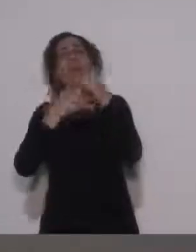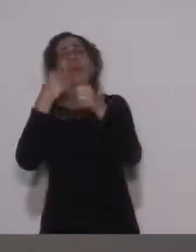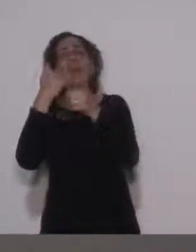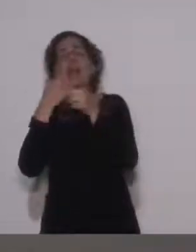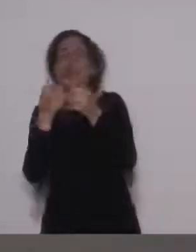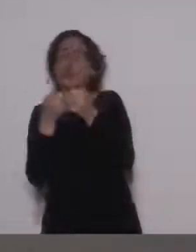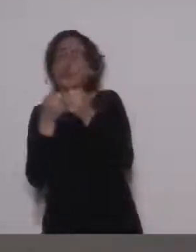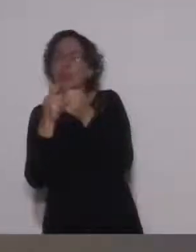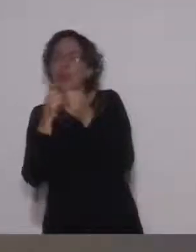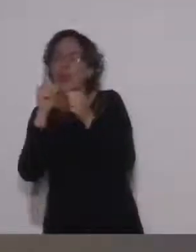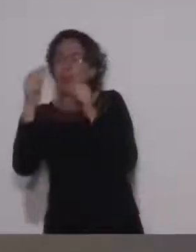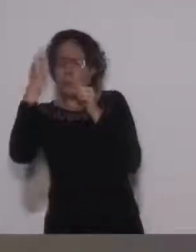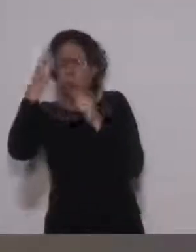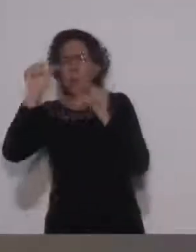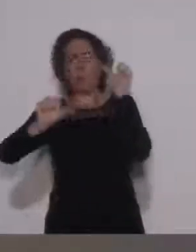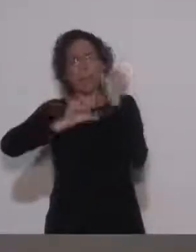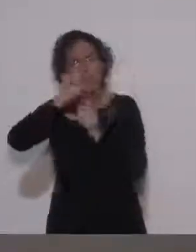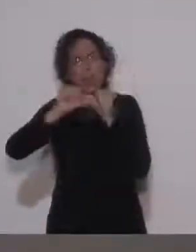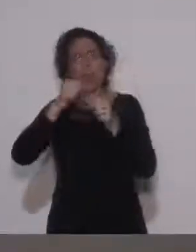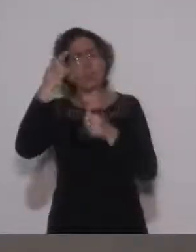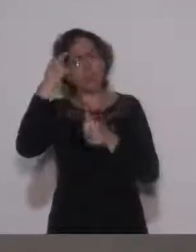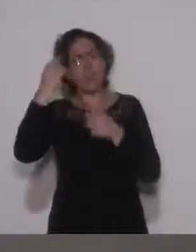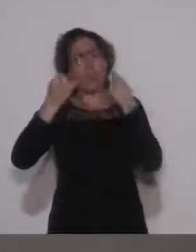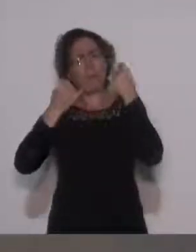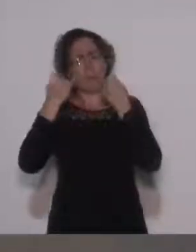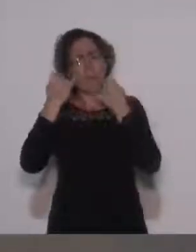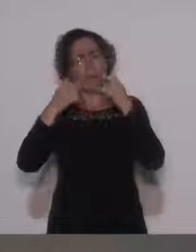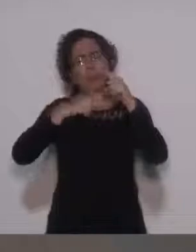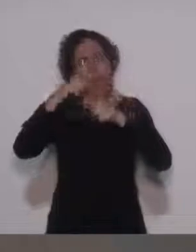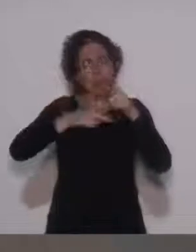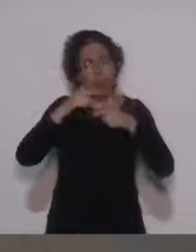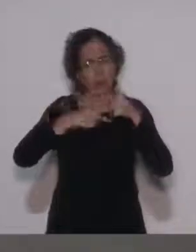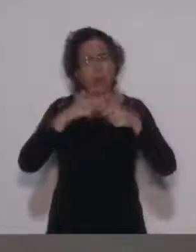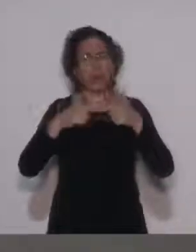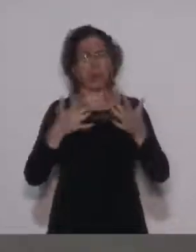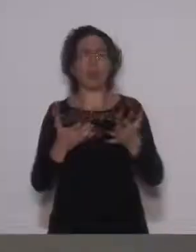E como que a gente vai fazer com que ele se preocupe com o trabalho? Então, eu acredito